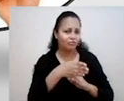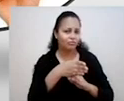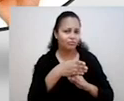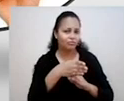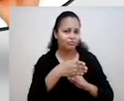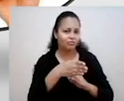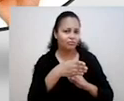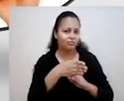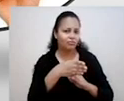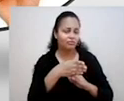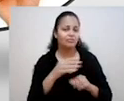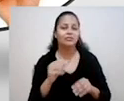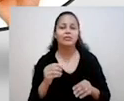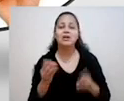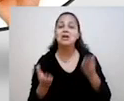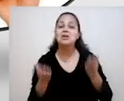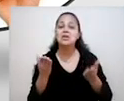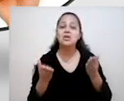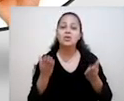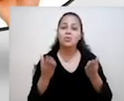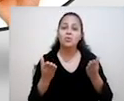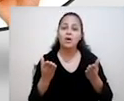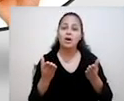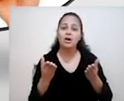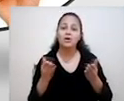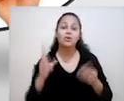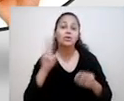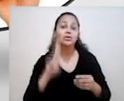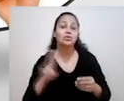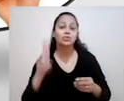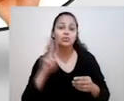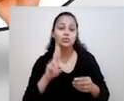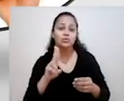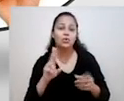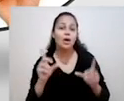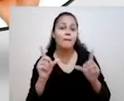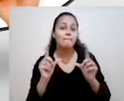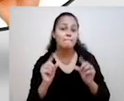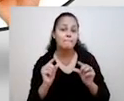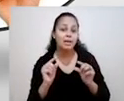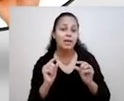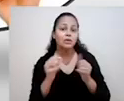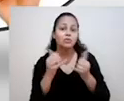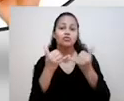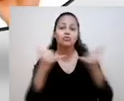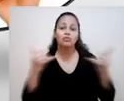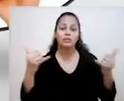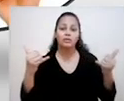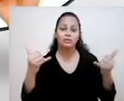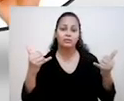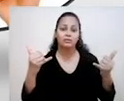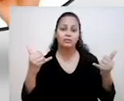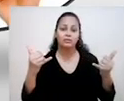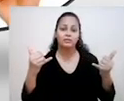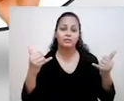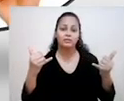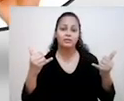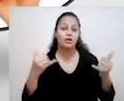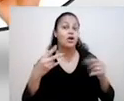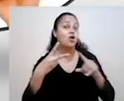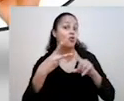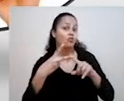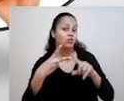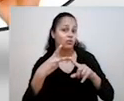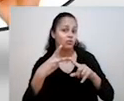qual deles que se usou, vamos supor que se fosse uma linha, em qual deles que se usou menos linhas de ir para o ponto A para o ponto B? Justamente o